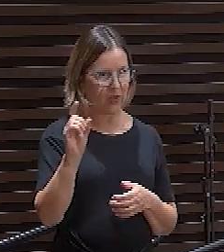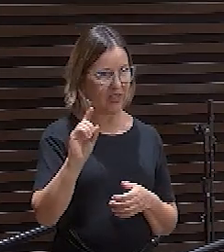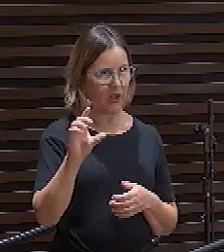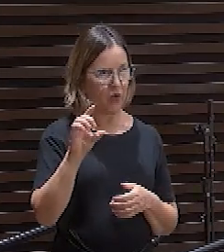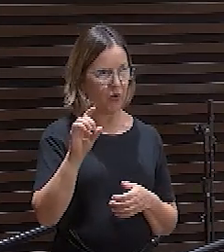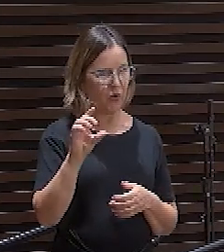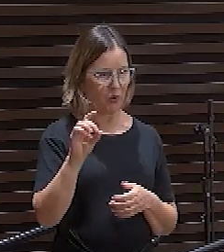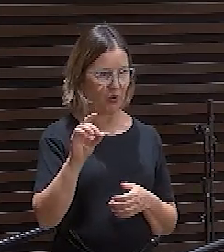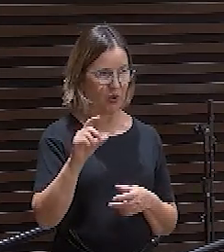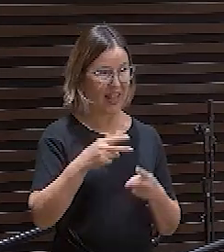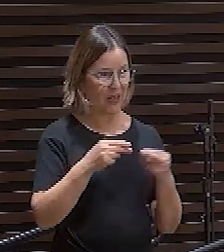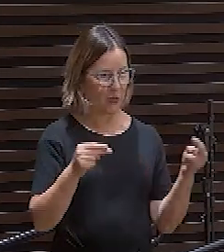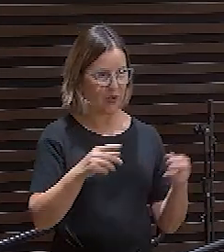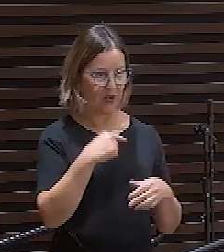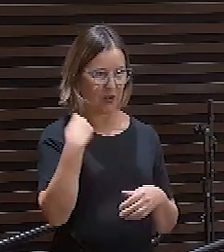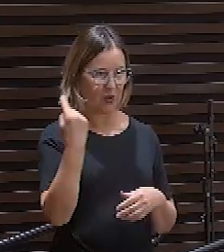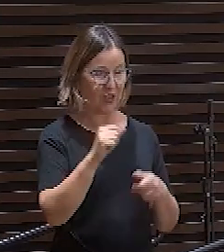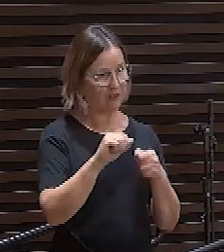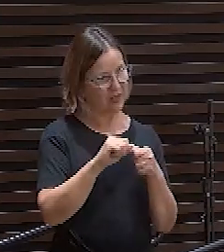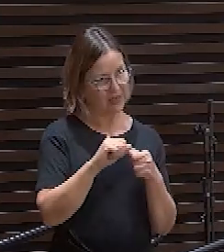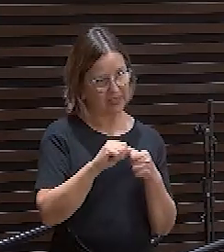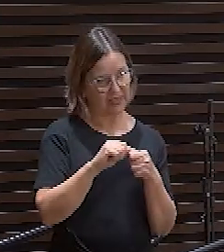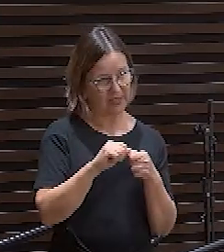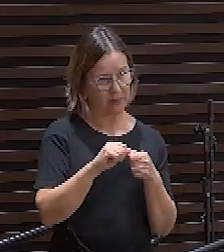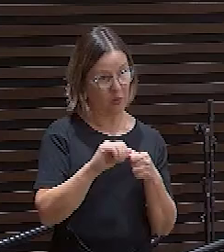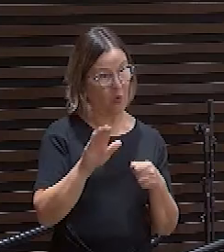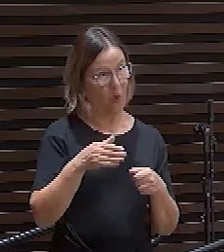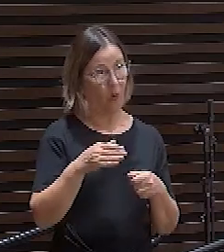fala, mas é o que a gente também deixa de fazer.